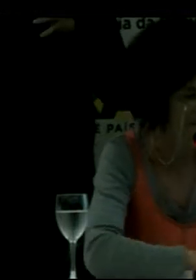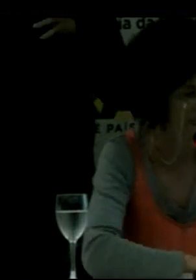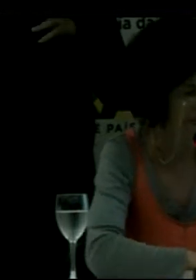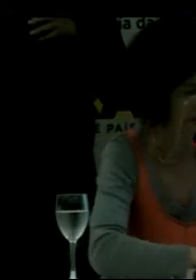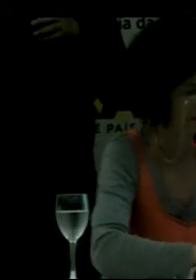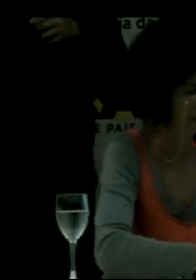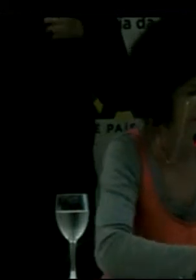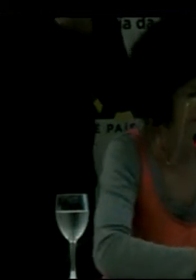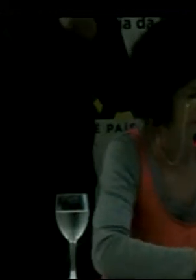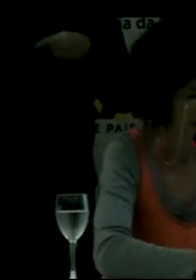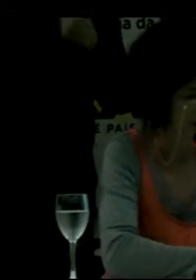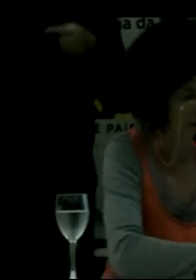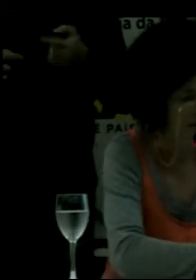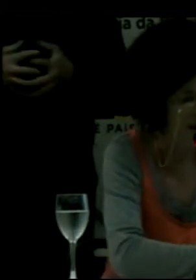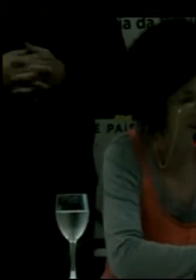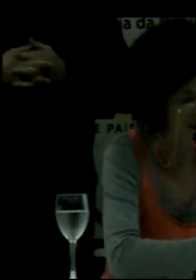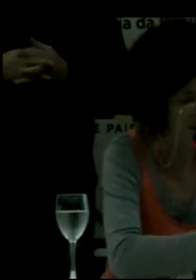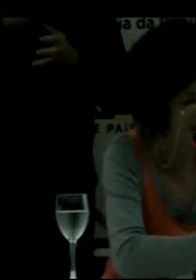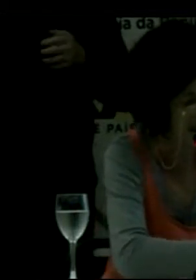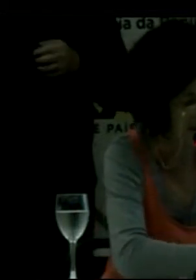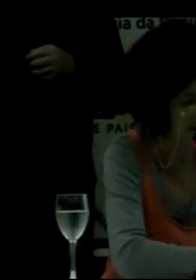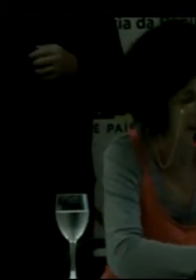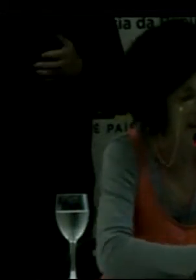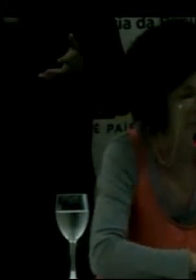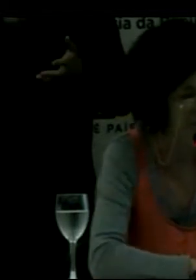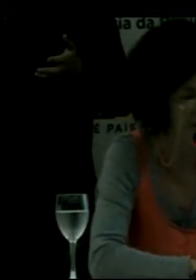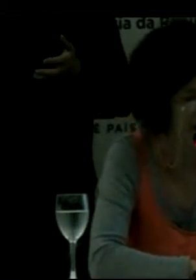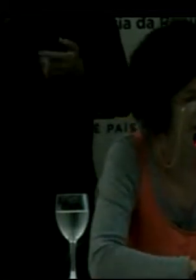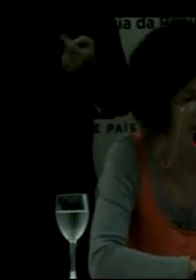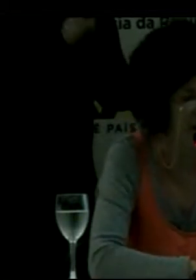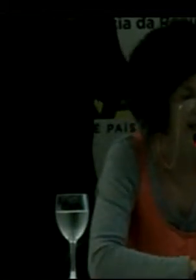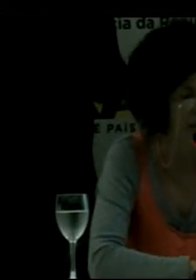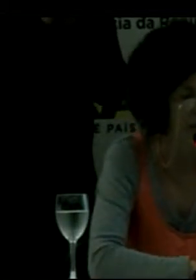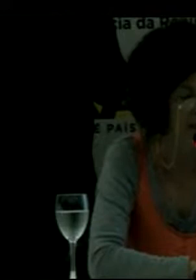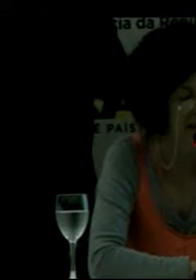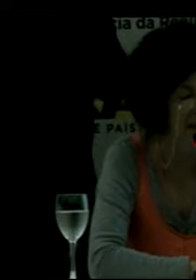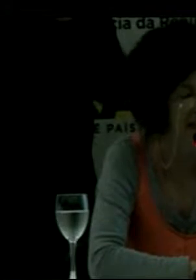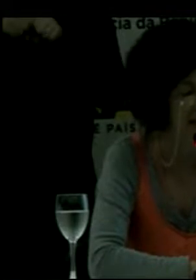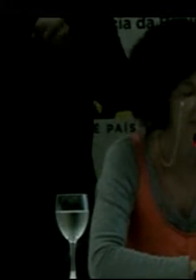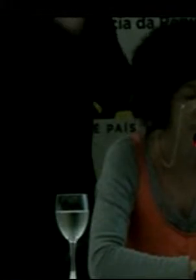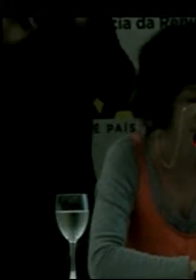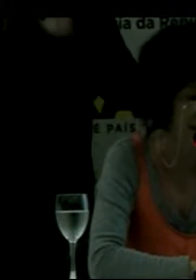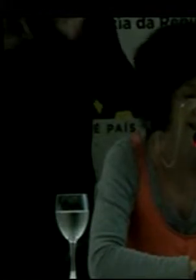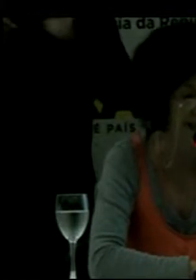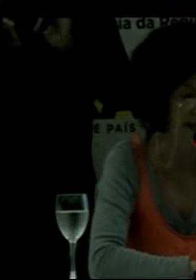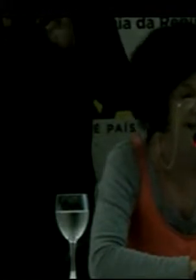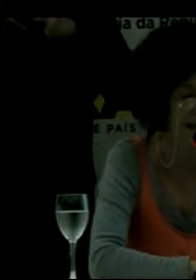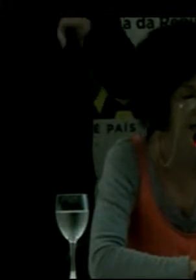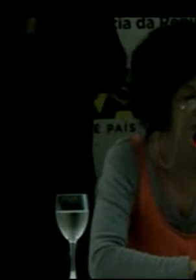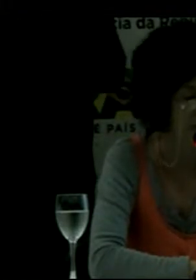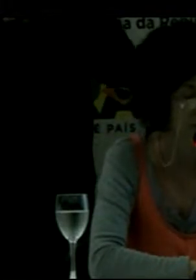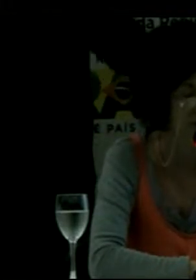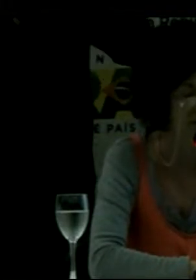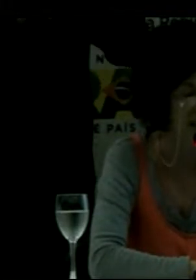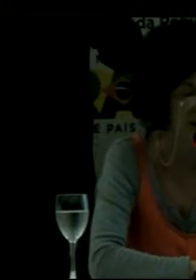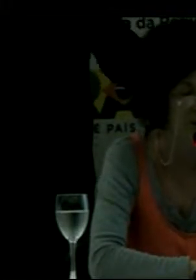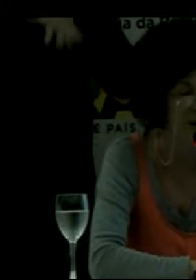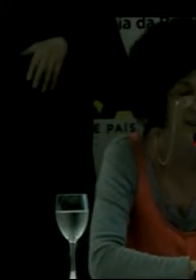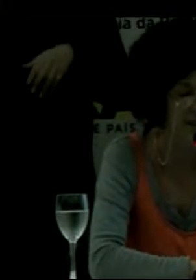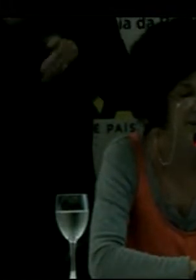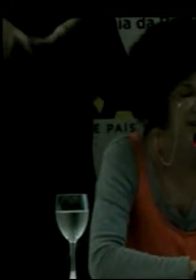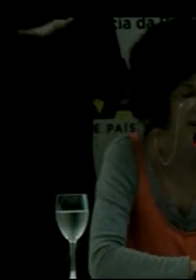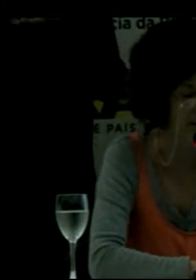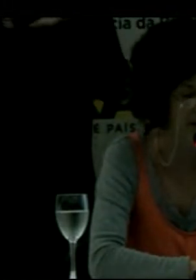assim. E o objetivo do sistema seria produzir, acumular e publicizar dados sobre os